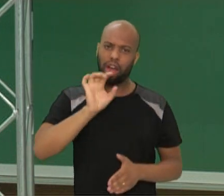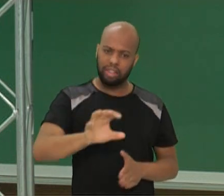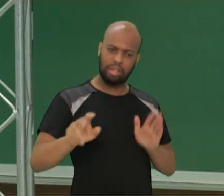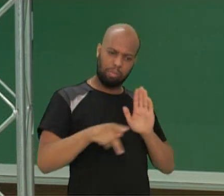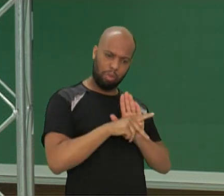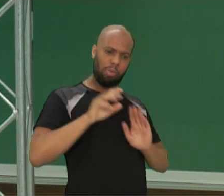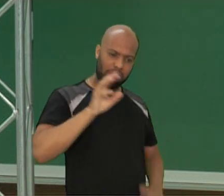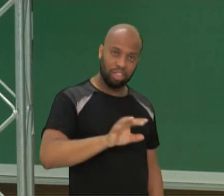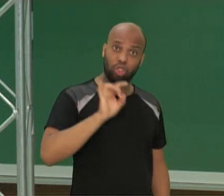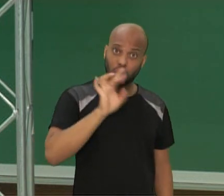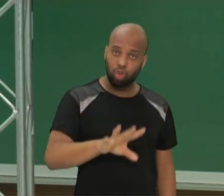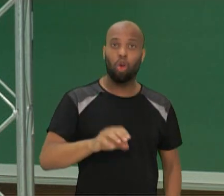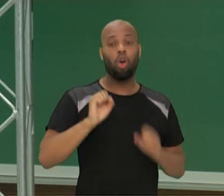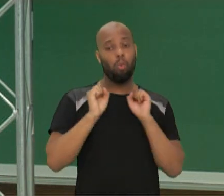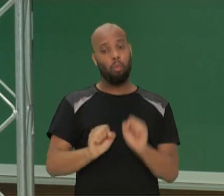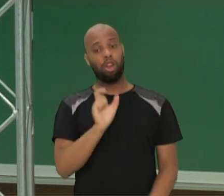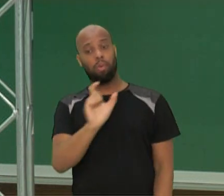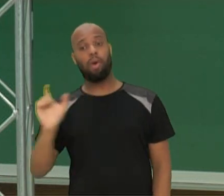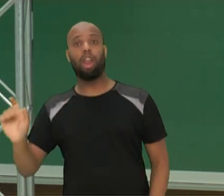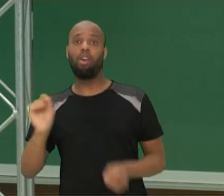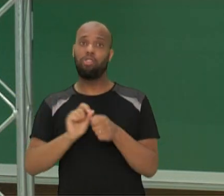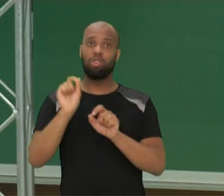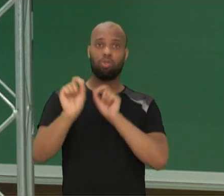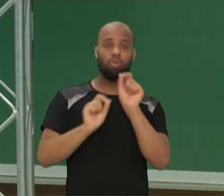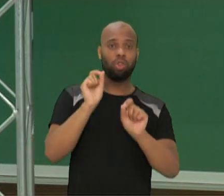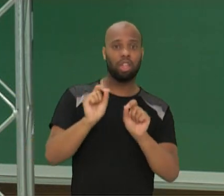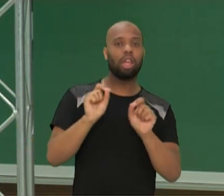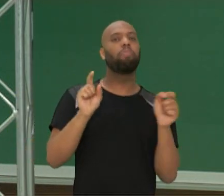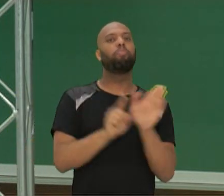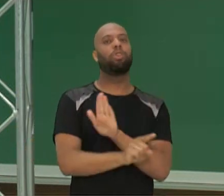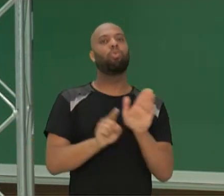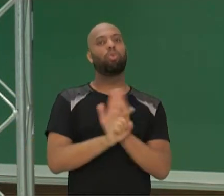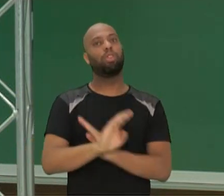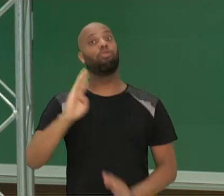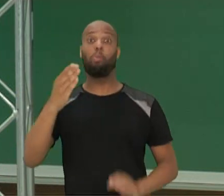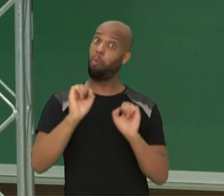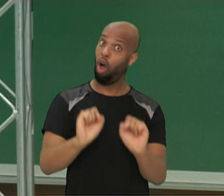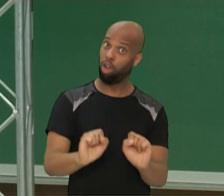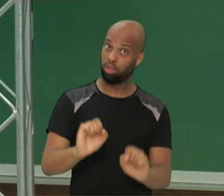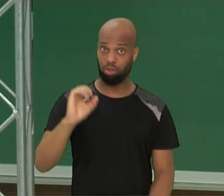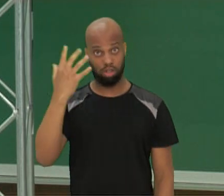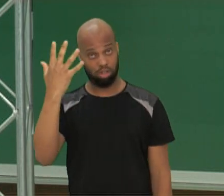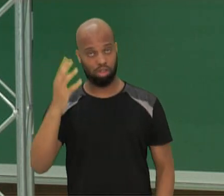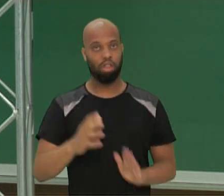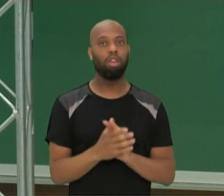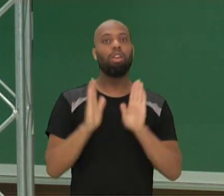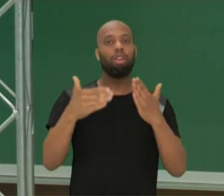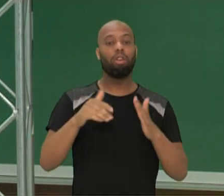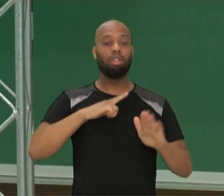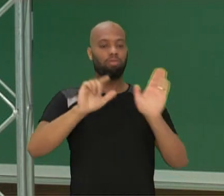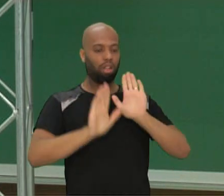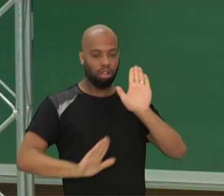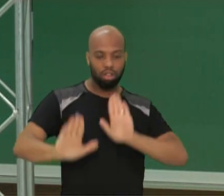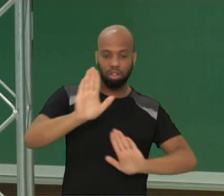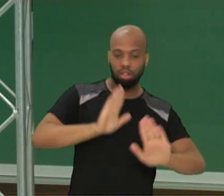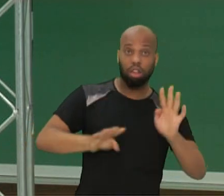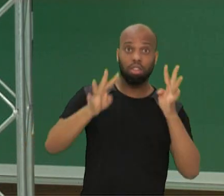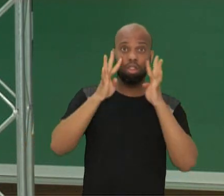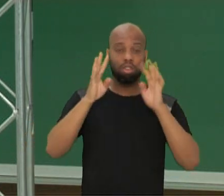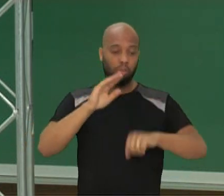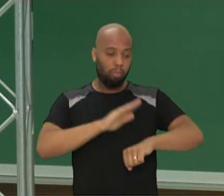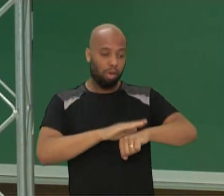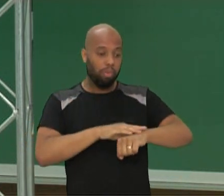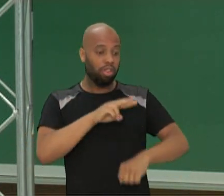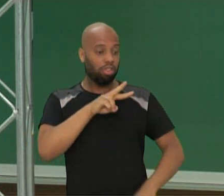são palavras que podem tornar a questão falsa, tornar a questão errada. Então tenha muita atenção na hora que